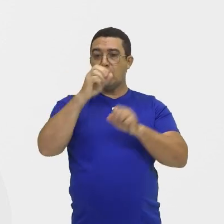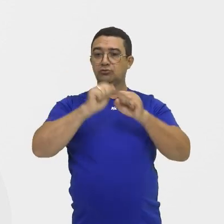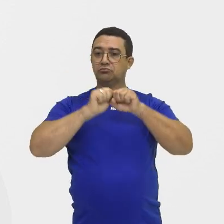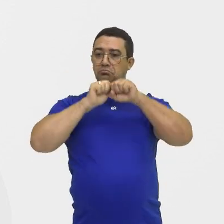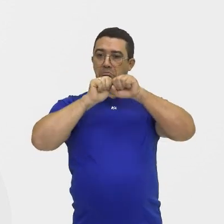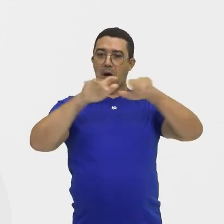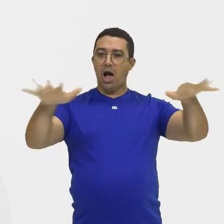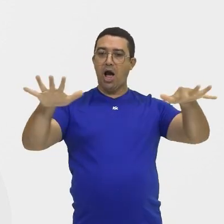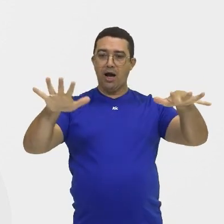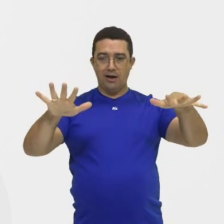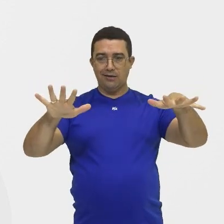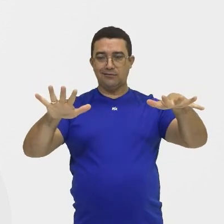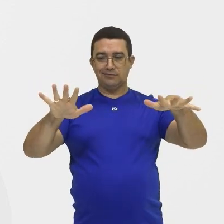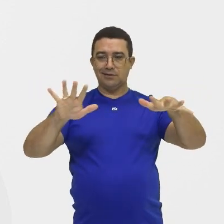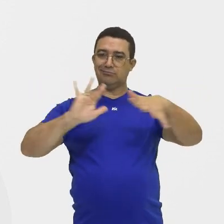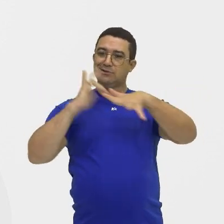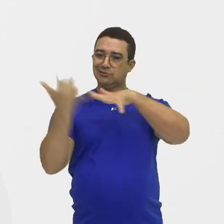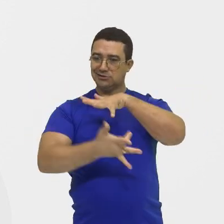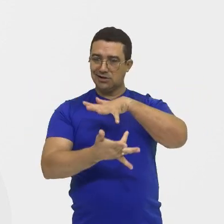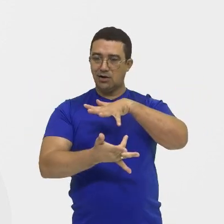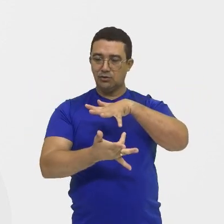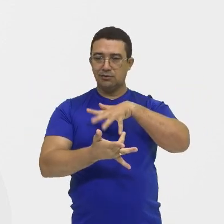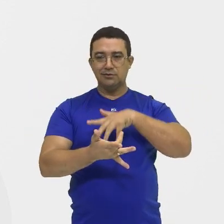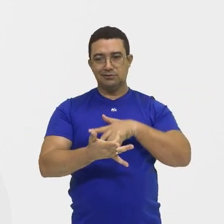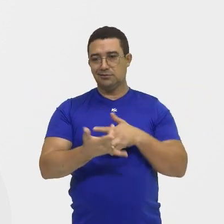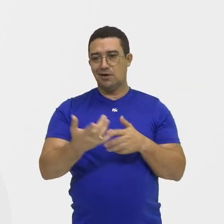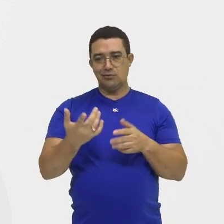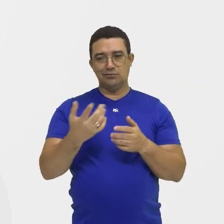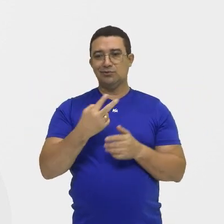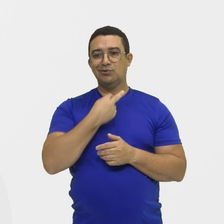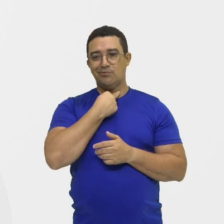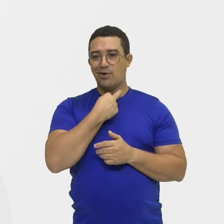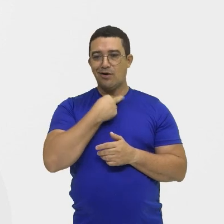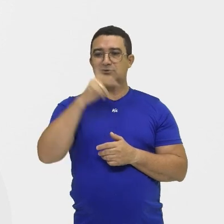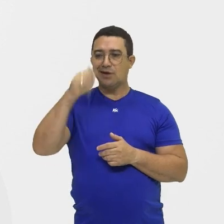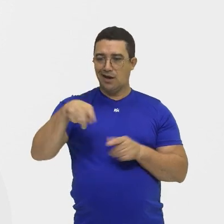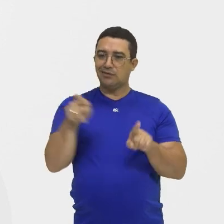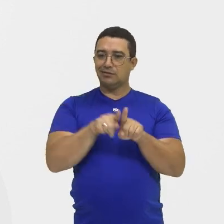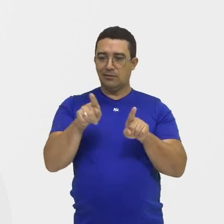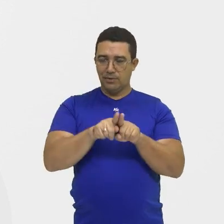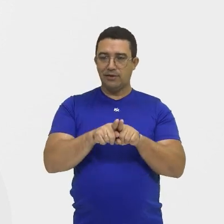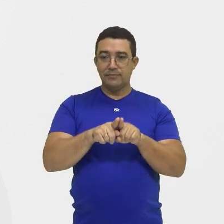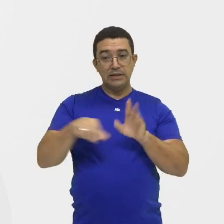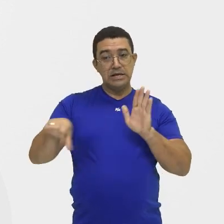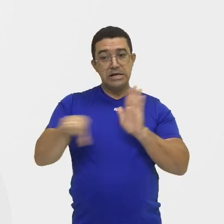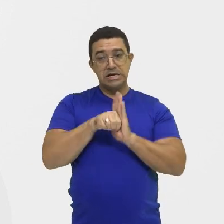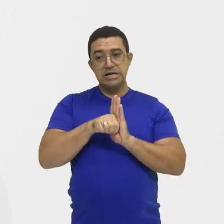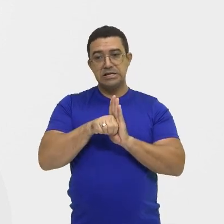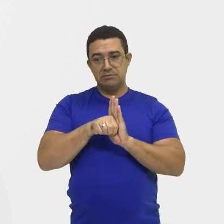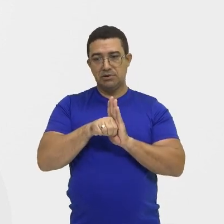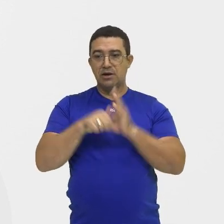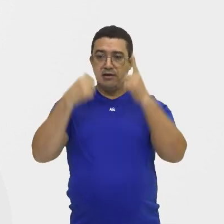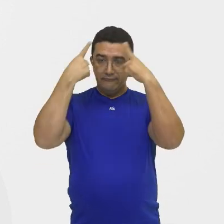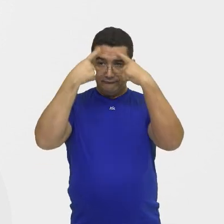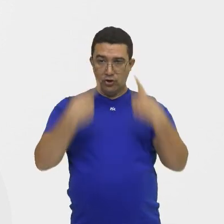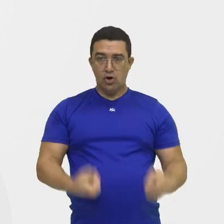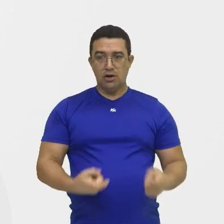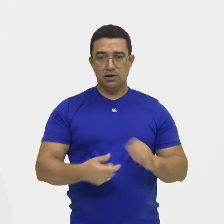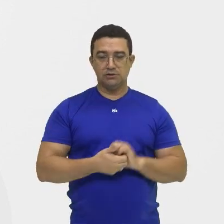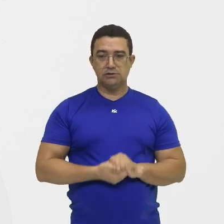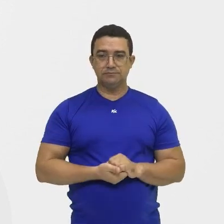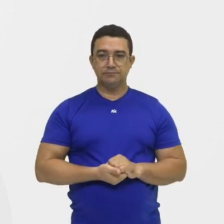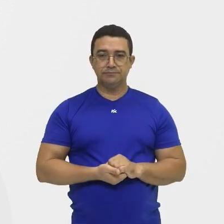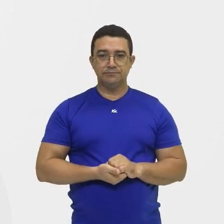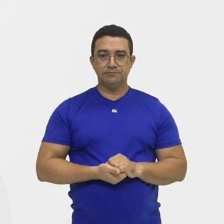etc. Então, essa lei se adequou, por exemplo, a essas práticas criminosas online que não existiam antes do seu surgimento lá